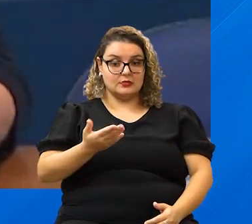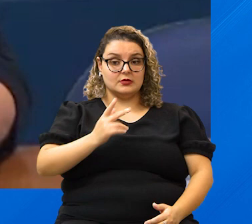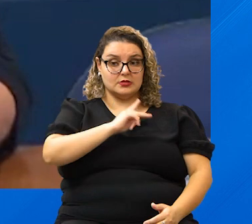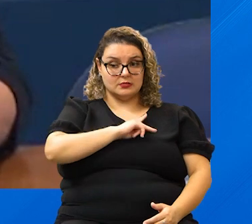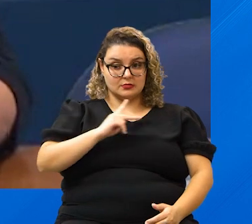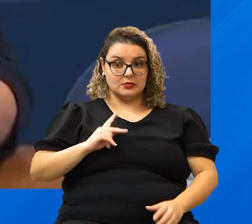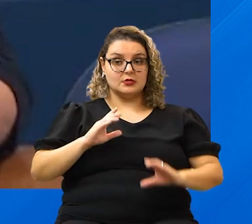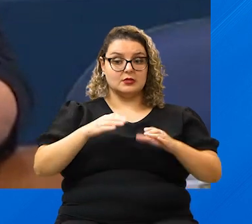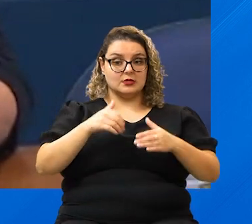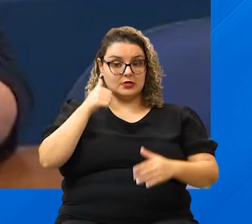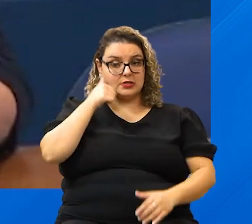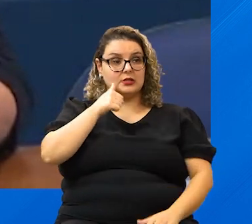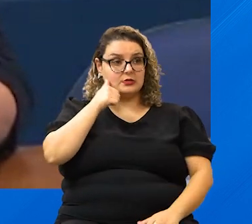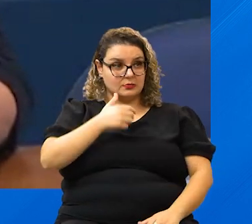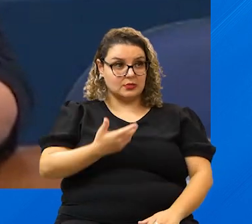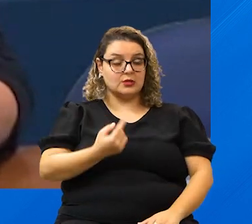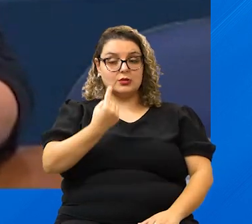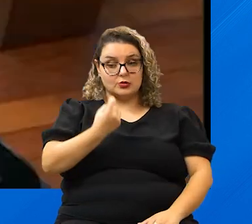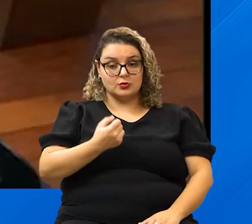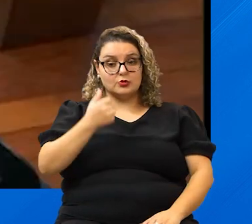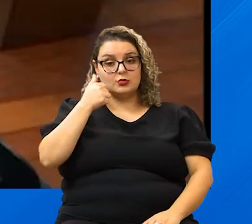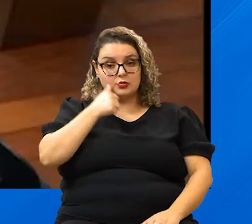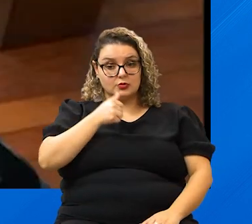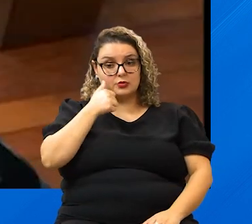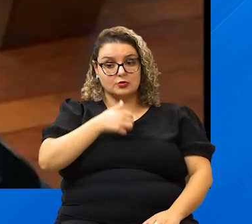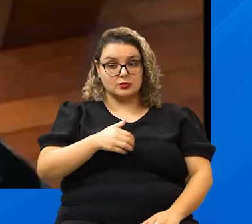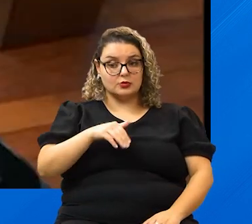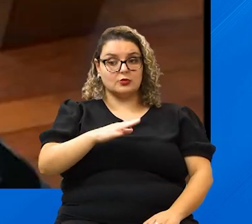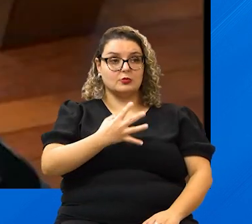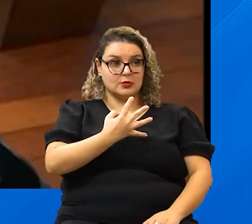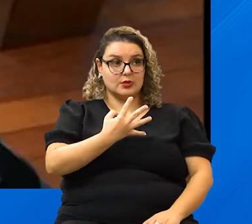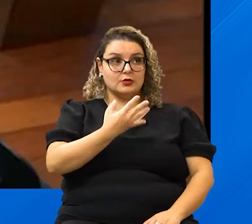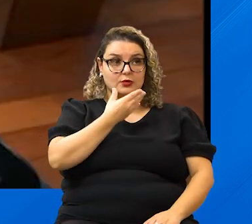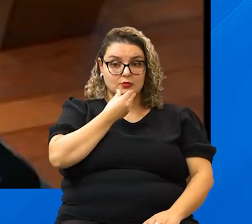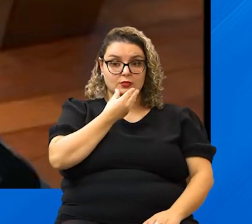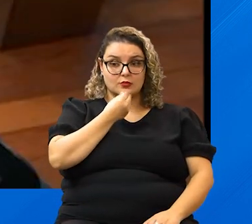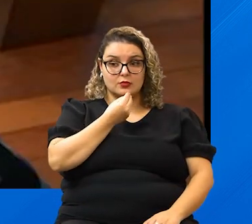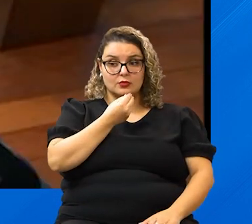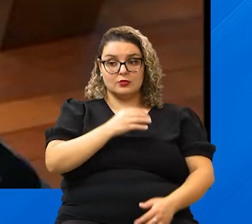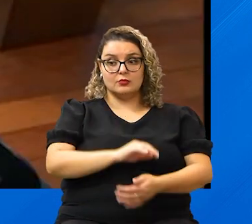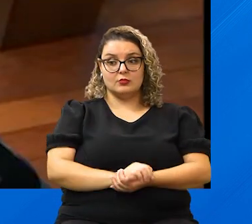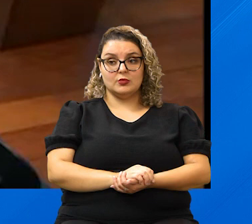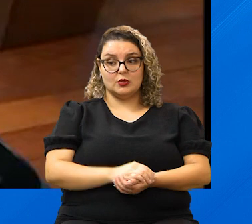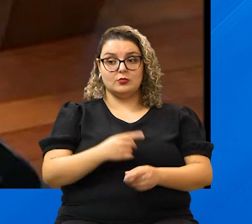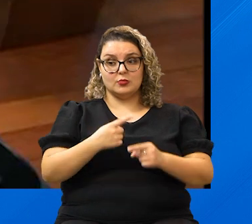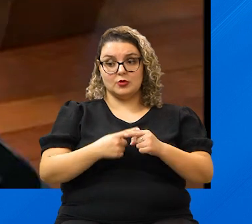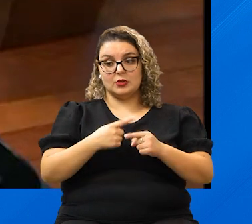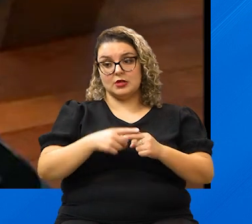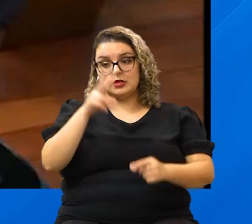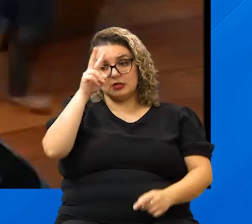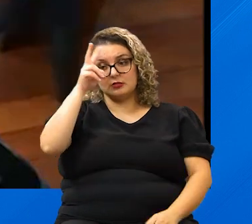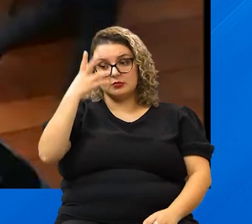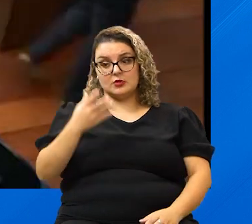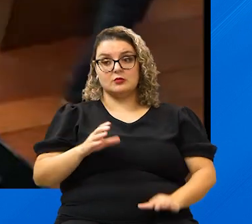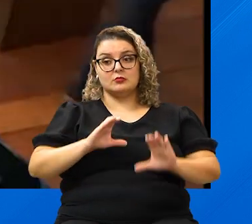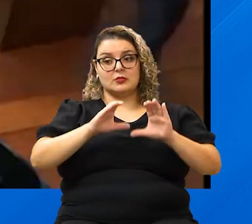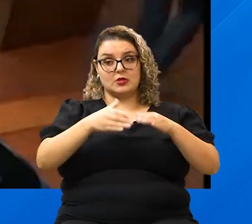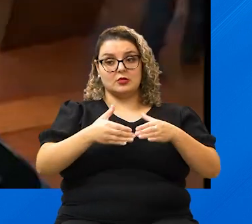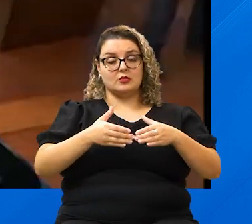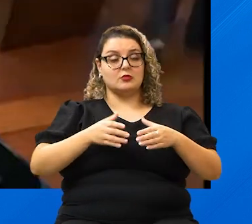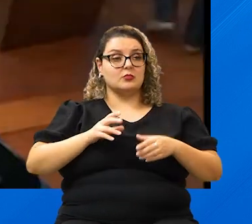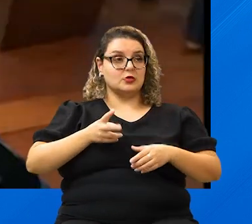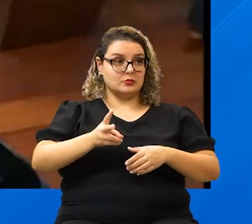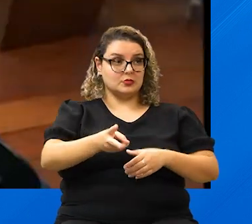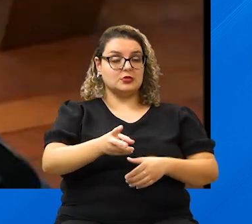única mulher com mais 4 homens, porque a gente lembra que as comissões permanentes, exceto a Comissão